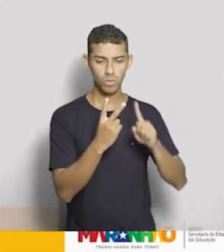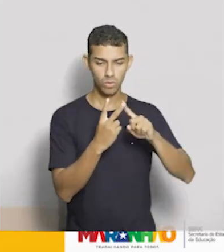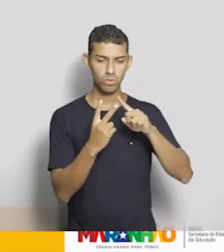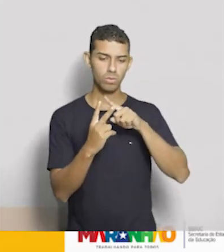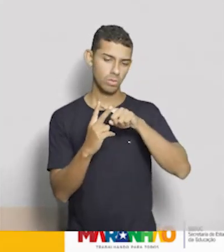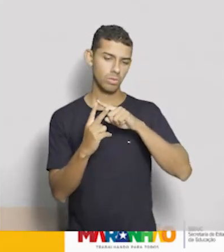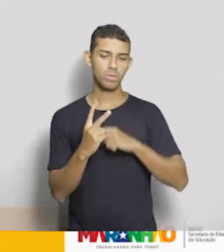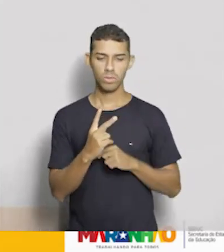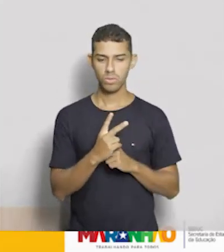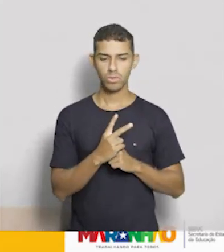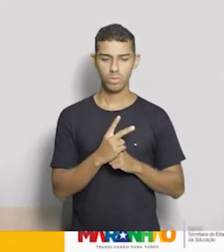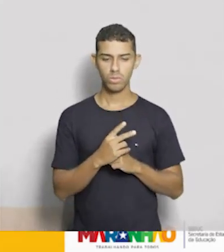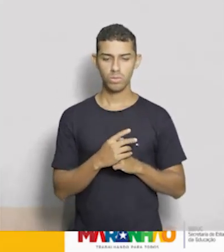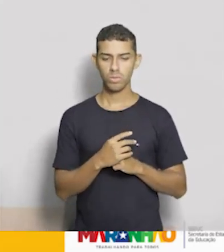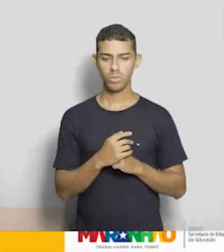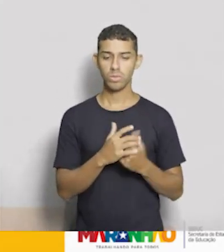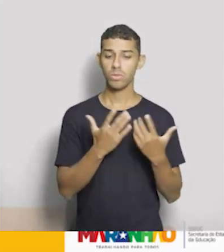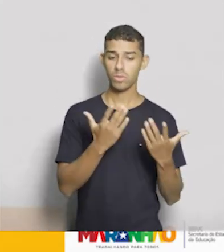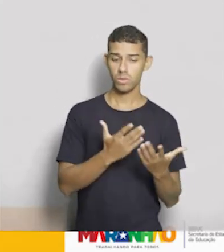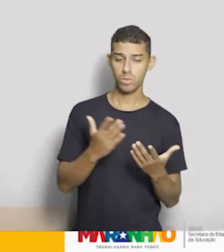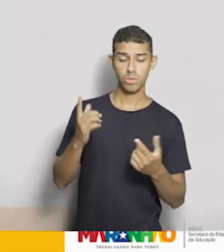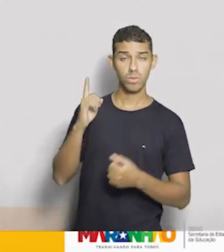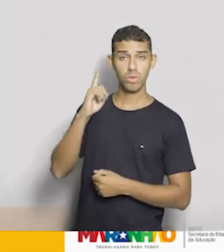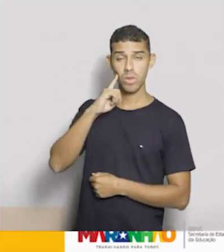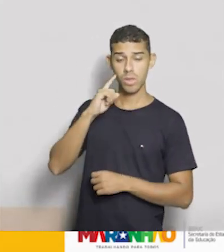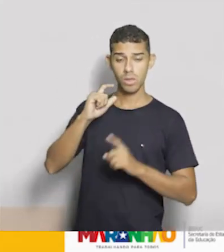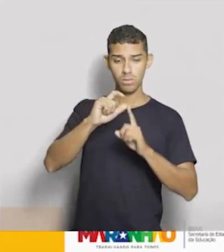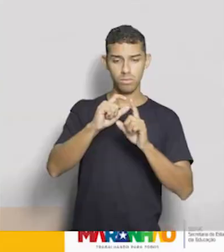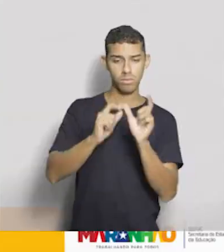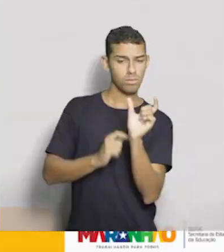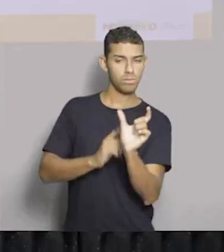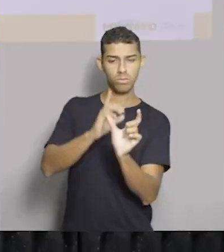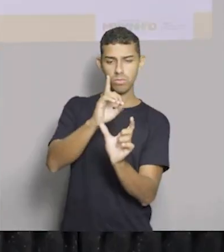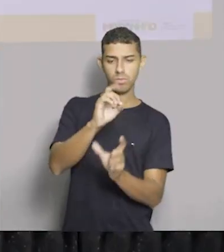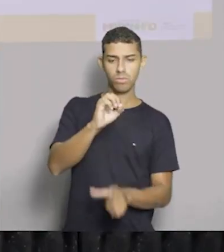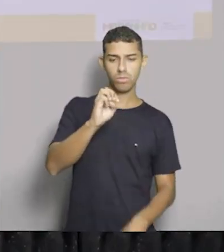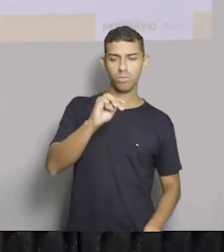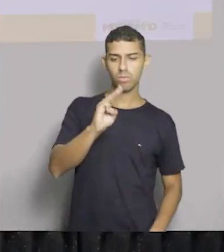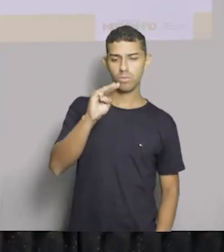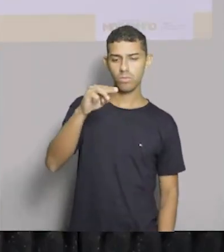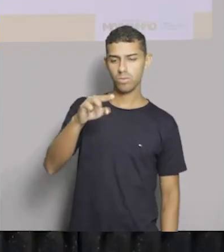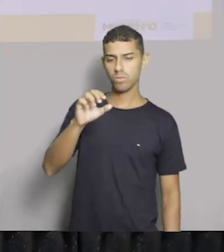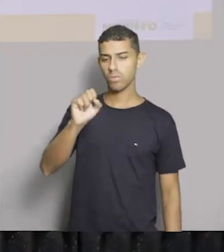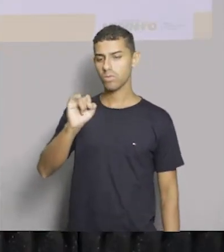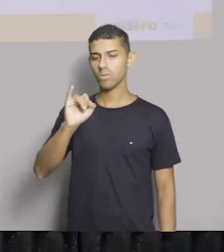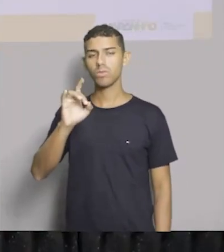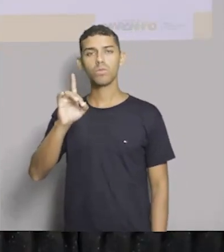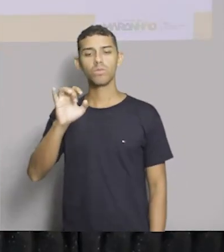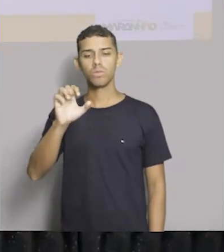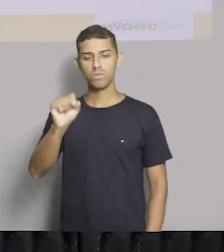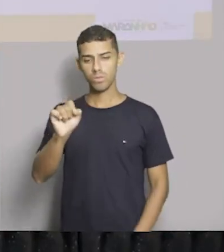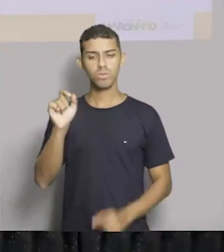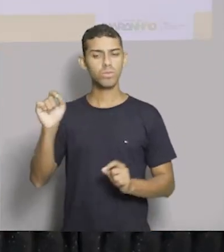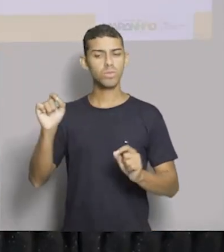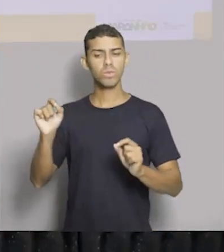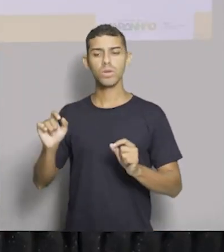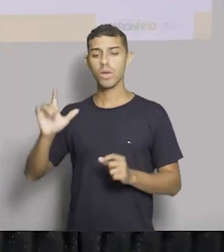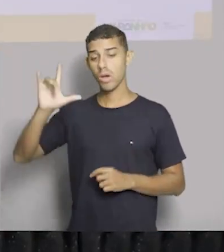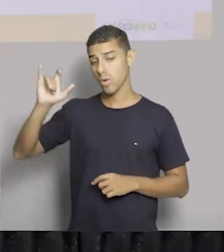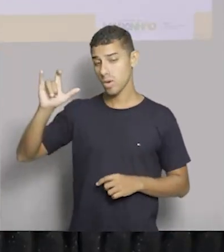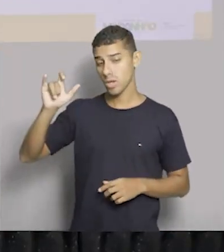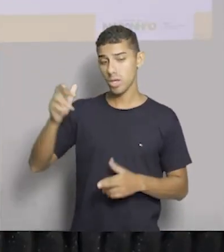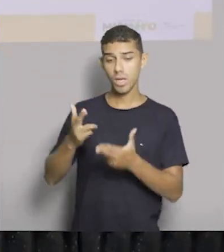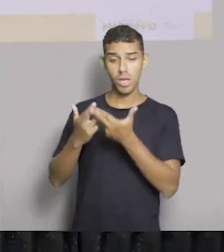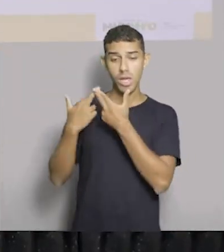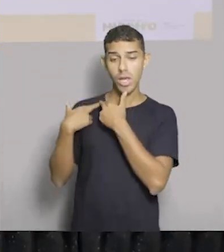O termo downsides introduz a ideia de que o Instagram é